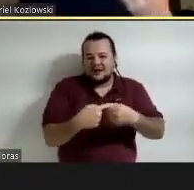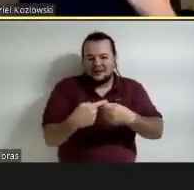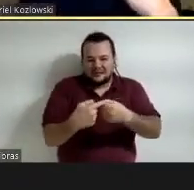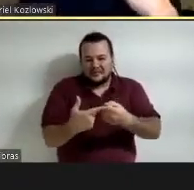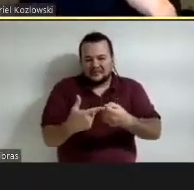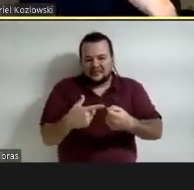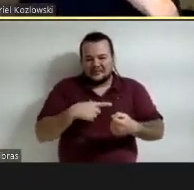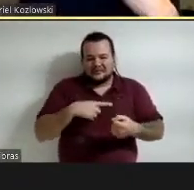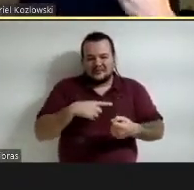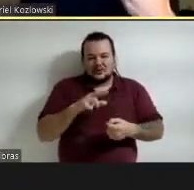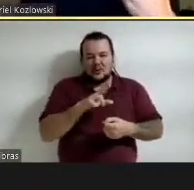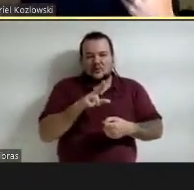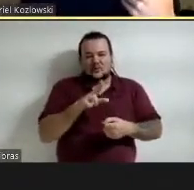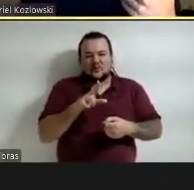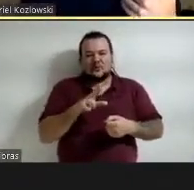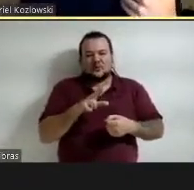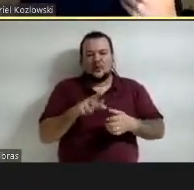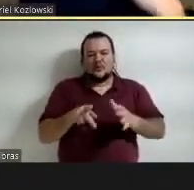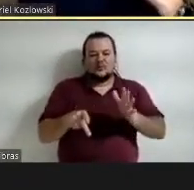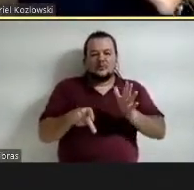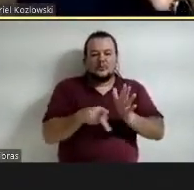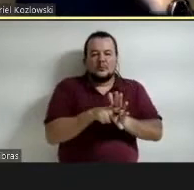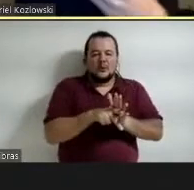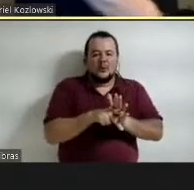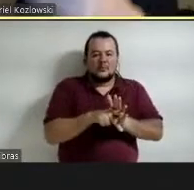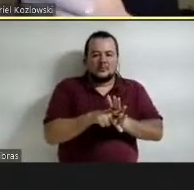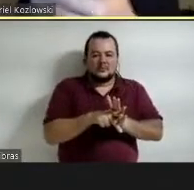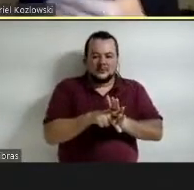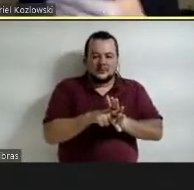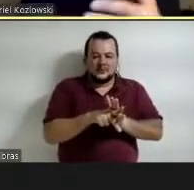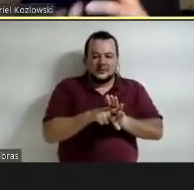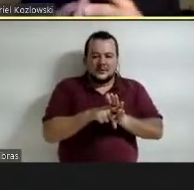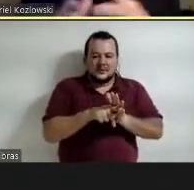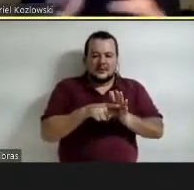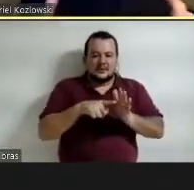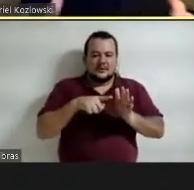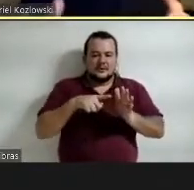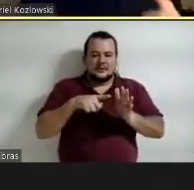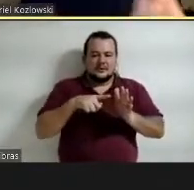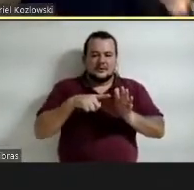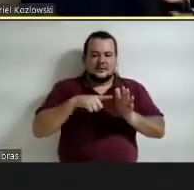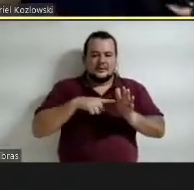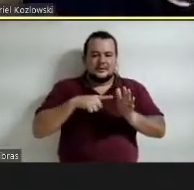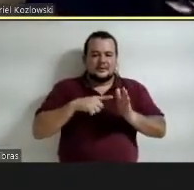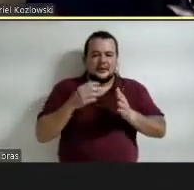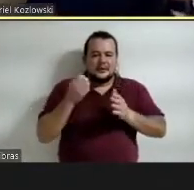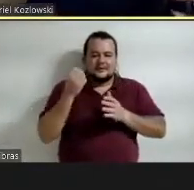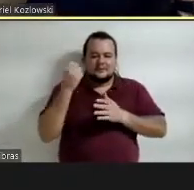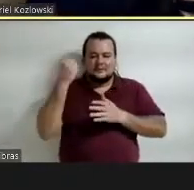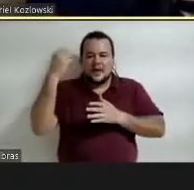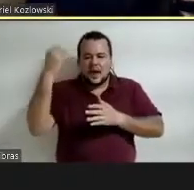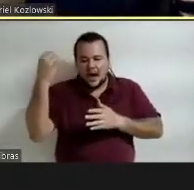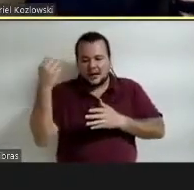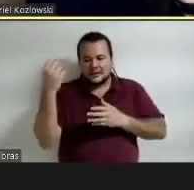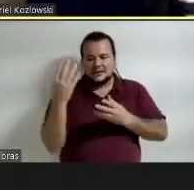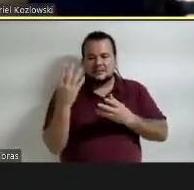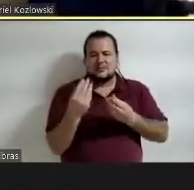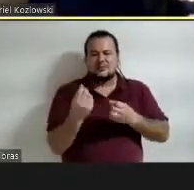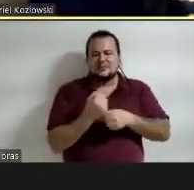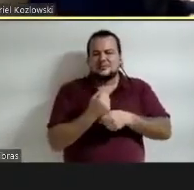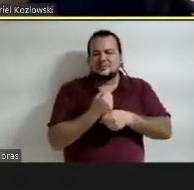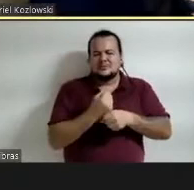Mereida e travessias porque eles faziam incursões por muitos anos, você viu, desde